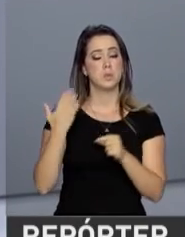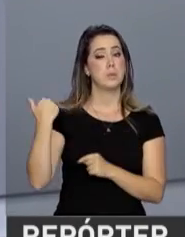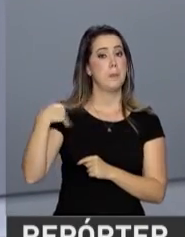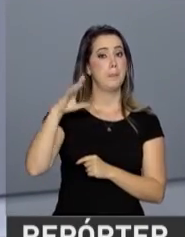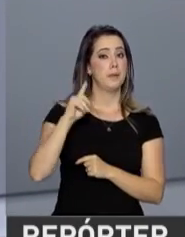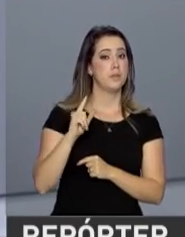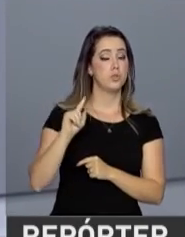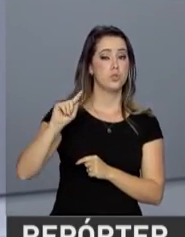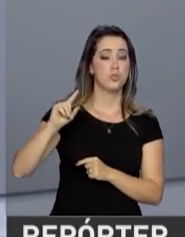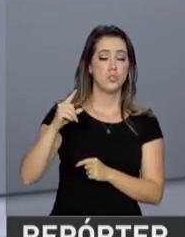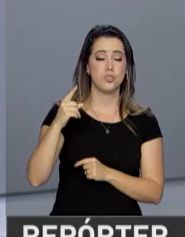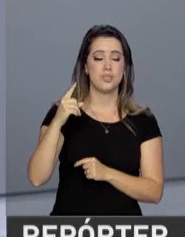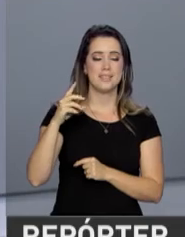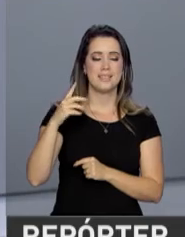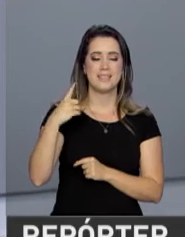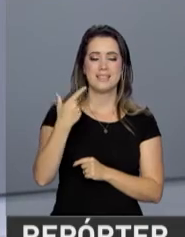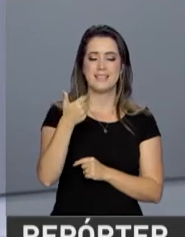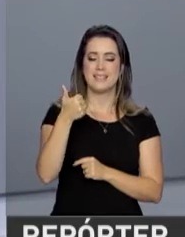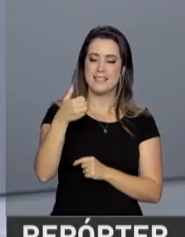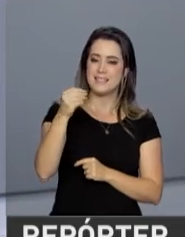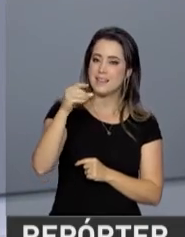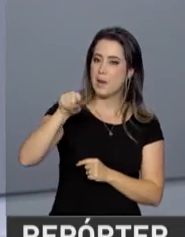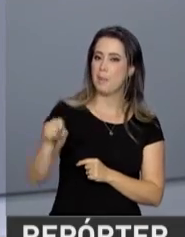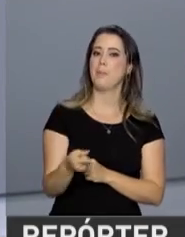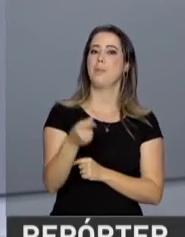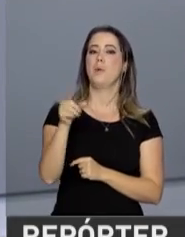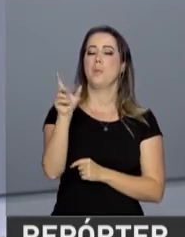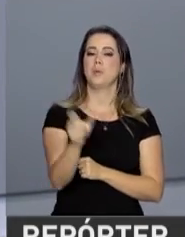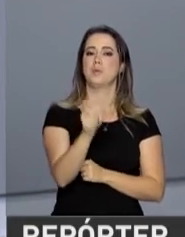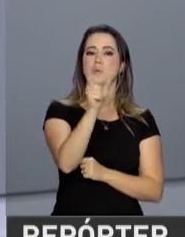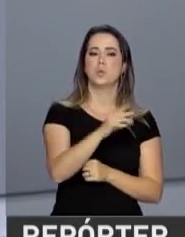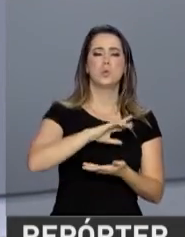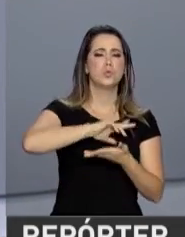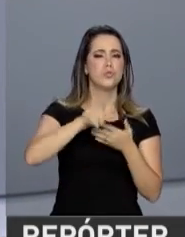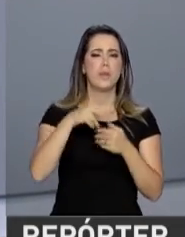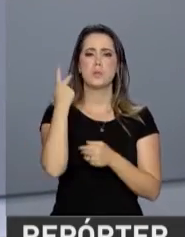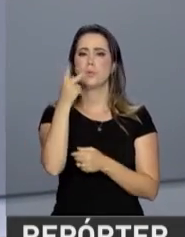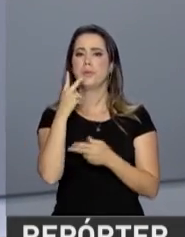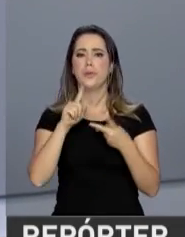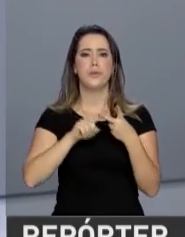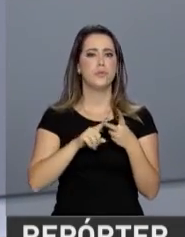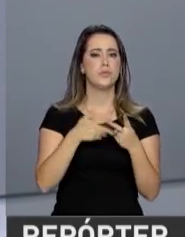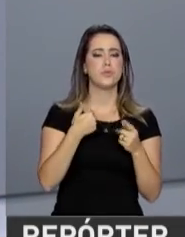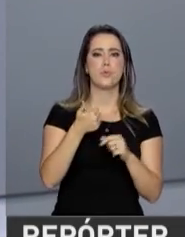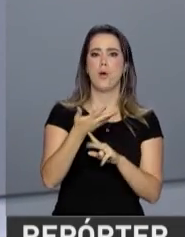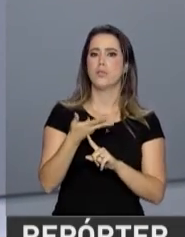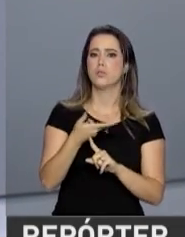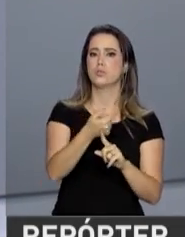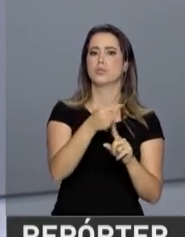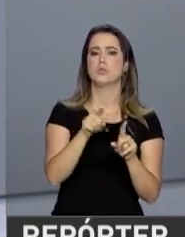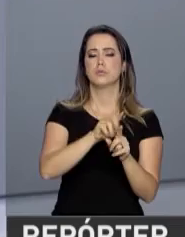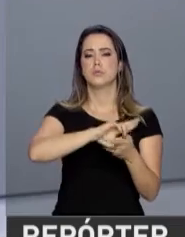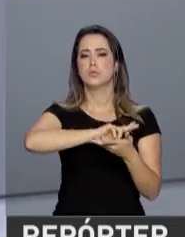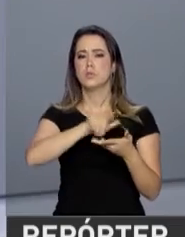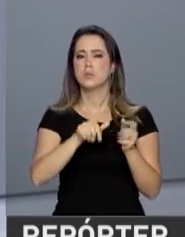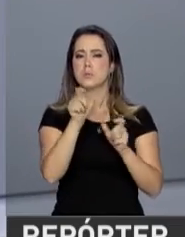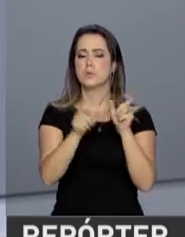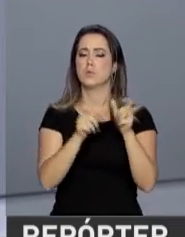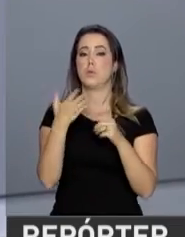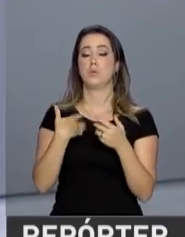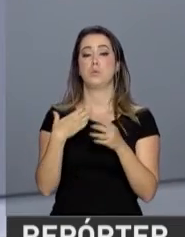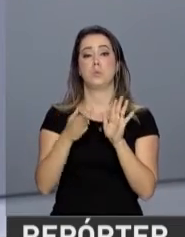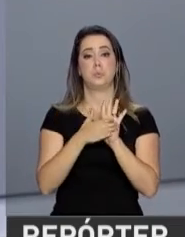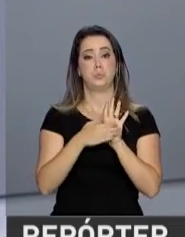mil pessoas entre líderes políticos especialistas expositores e ativistas em defesa do meio ambiente entre os